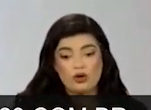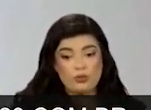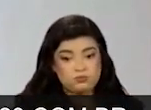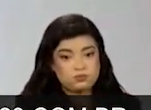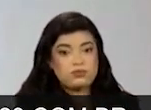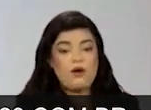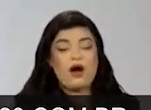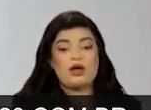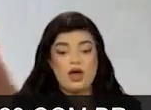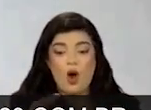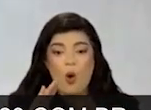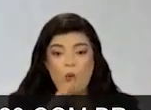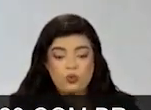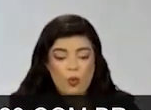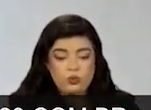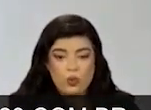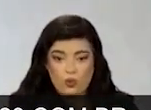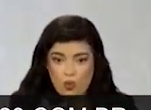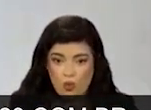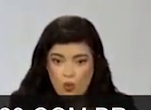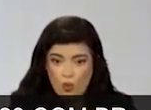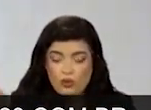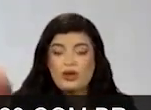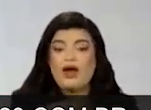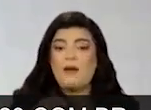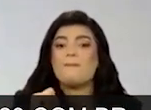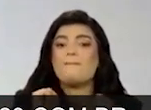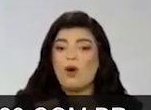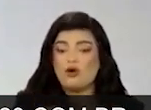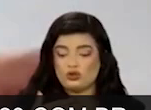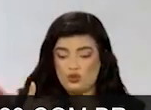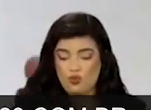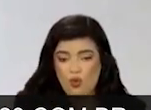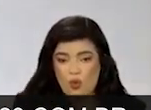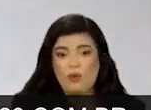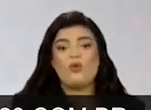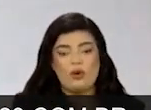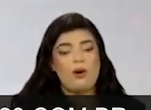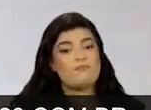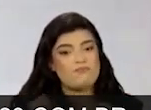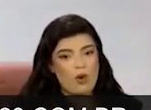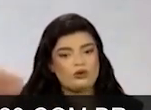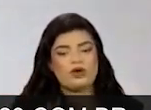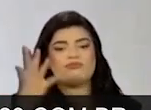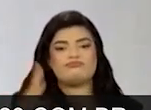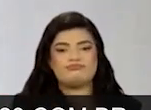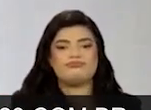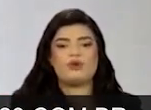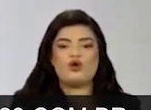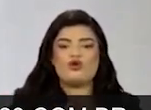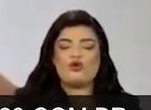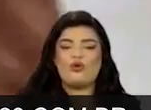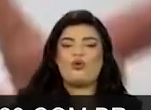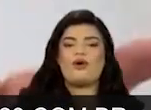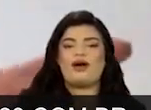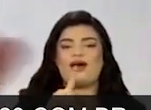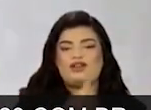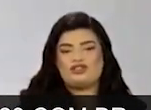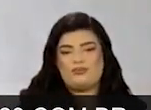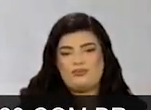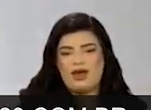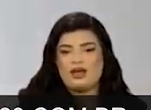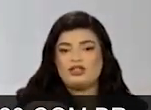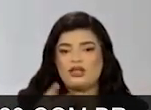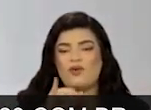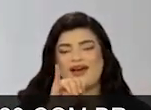gordura que está aumentada no corpo leva ao aumento do diabetes, né? Essa insulina, ela não consegue ter